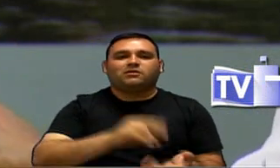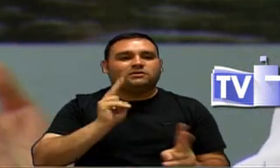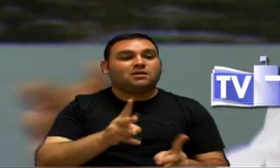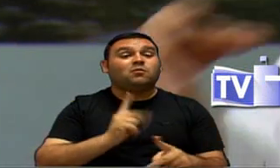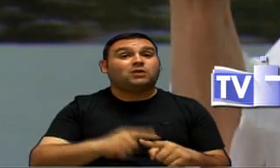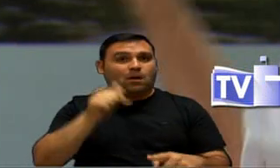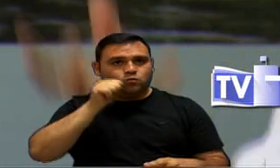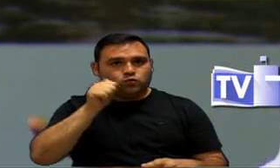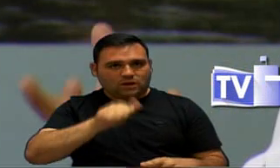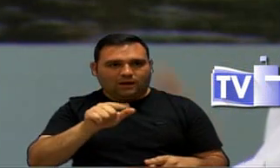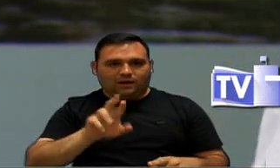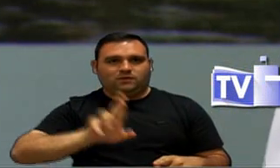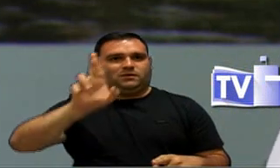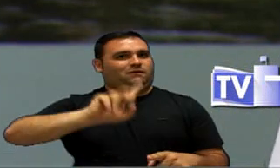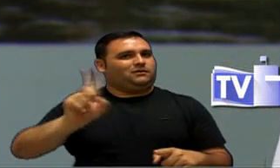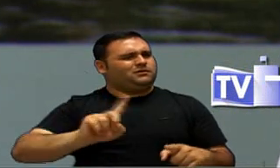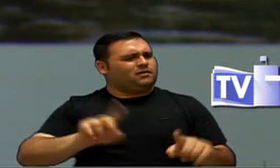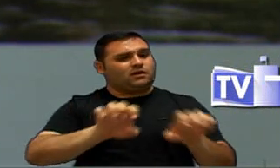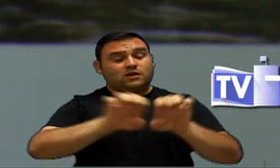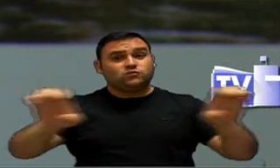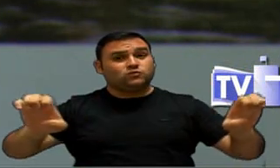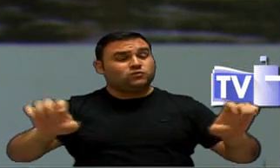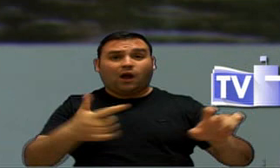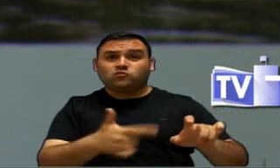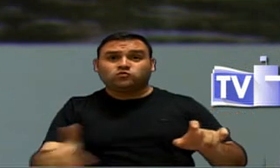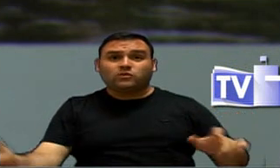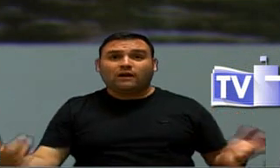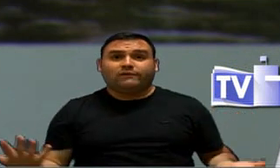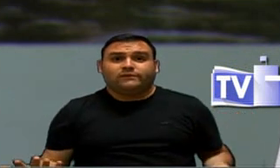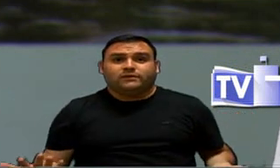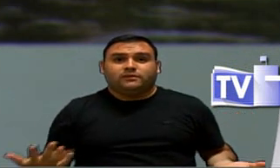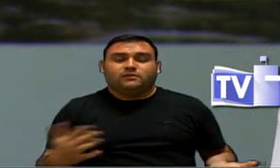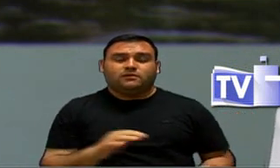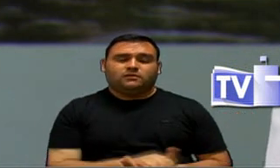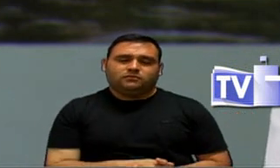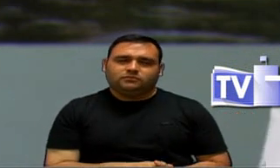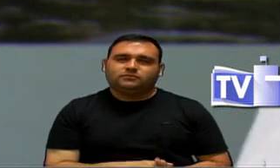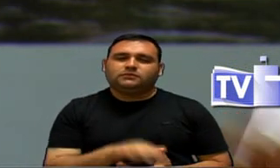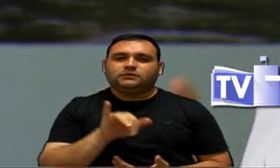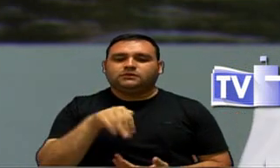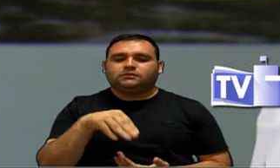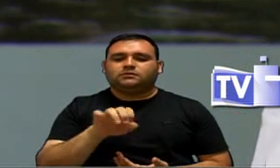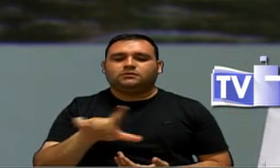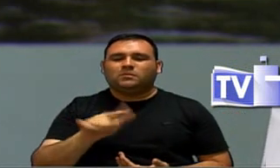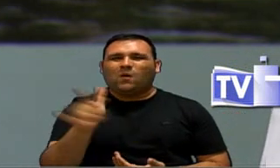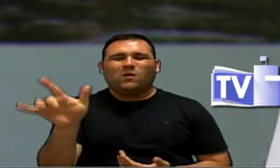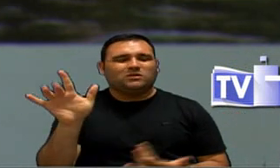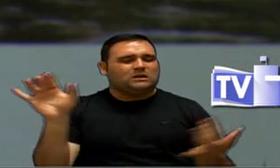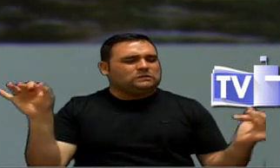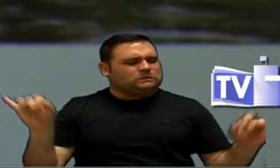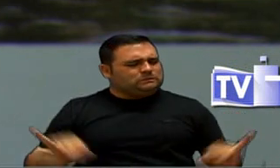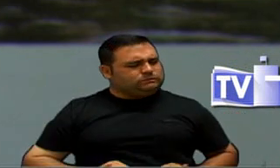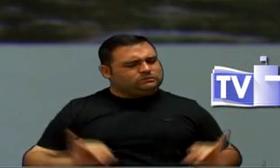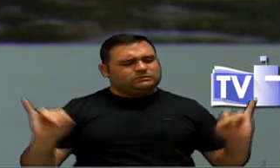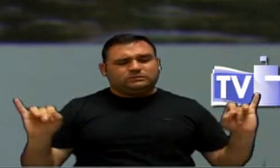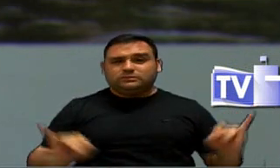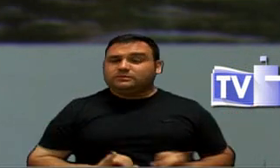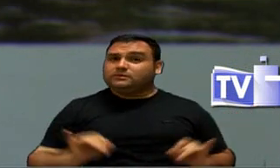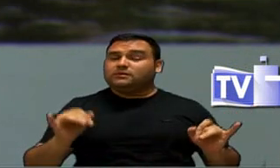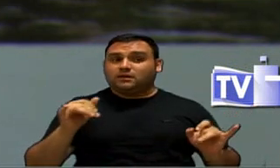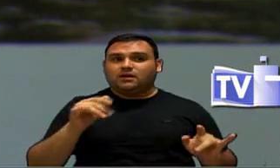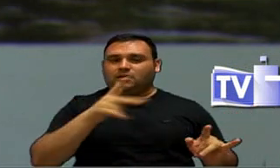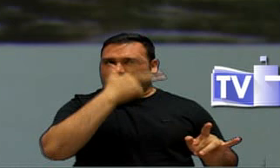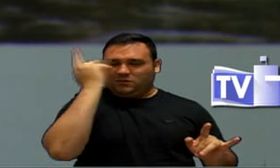pela delegada, pela estrutura que não existe. A IML é outro drama aqui do atendimento às vítimas de